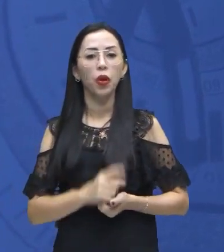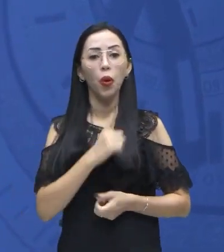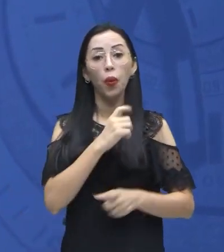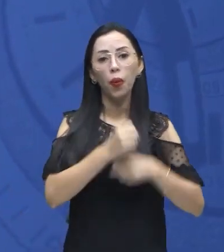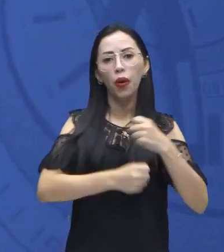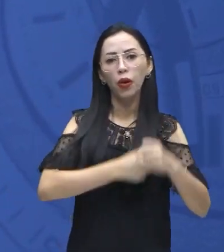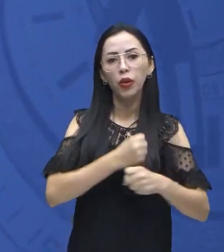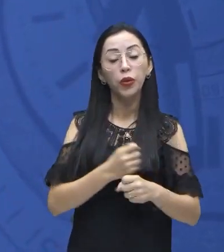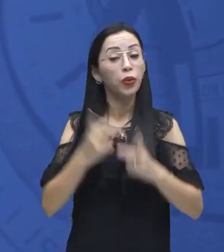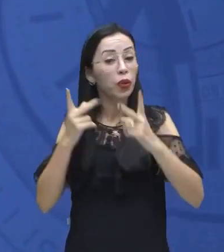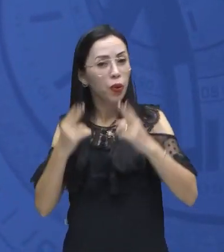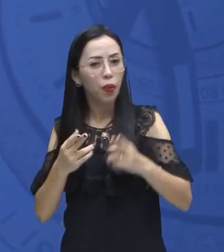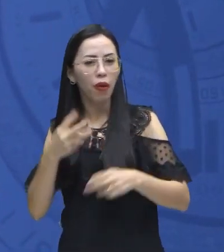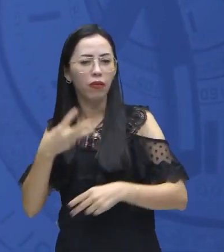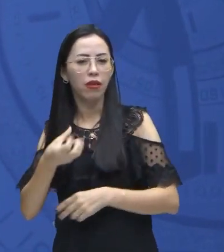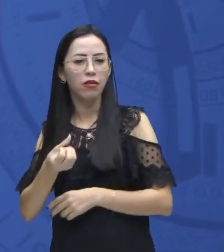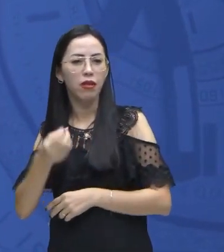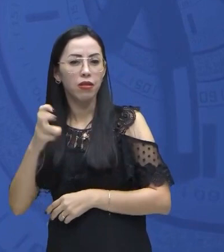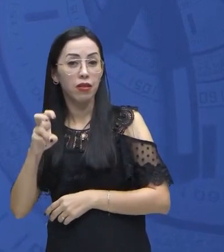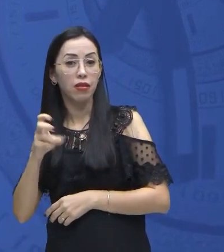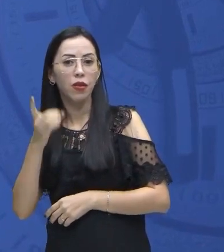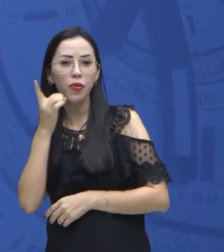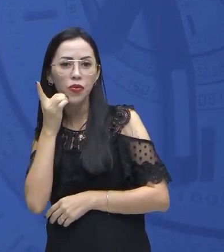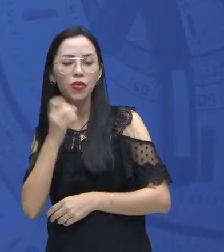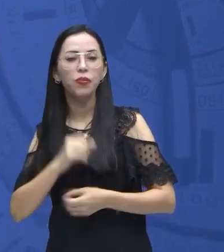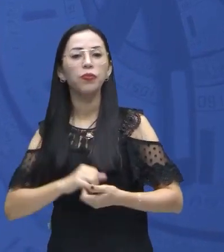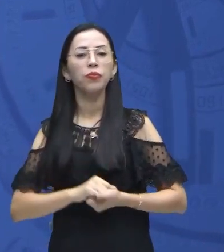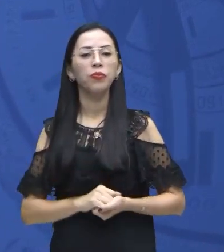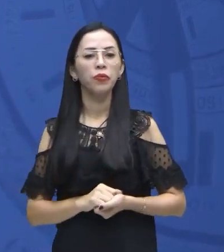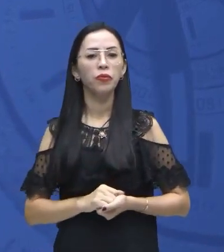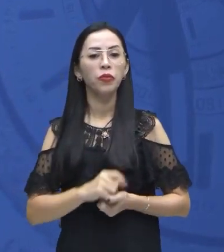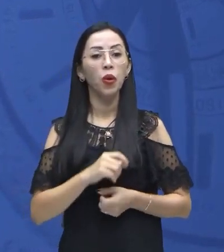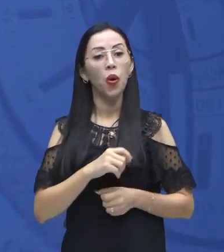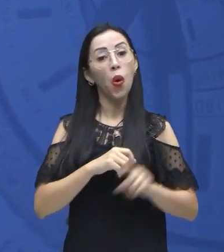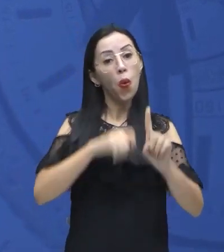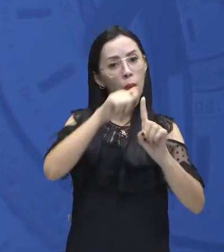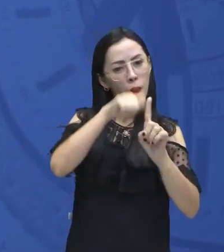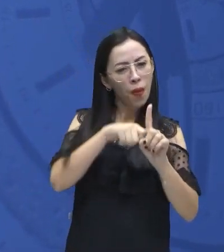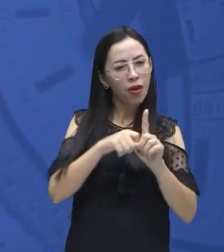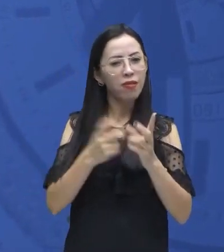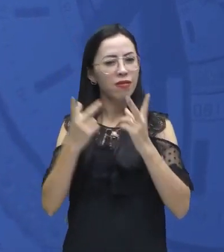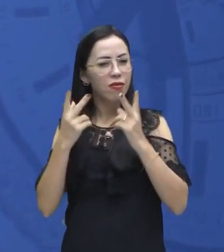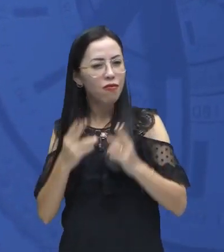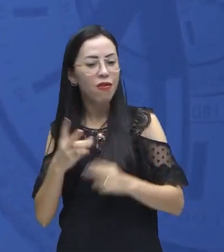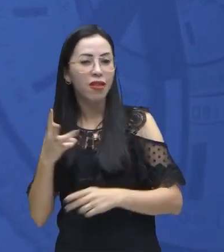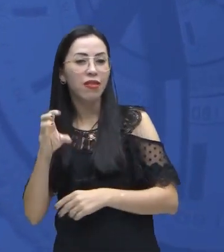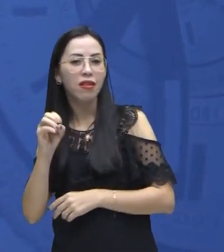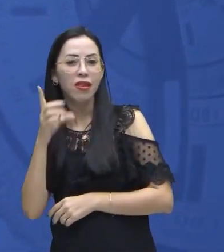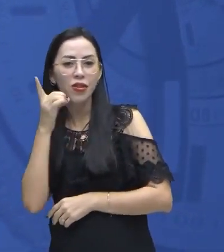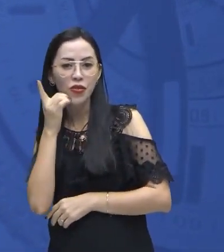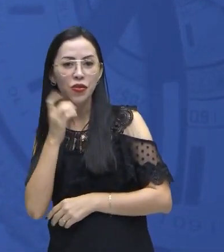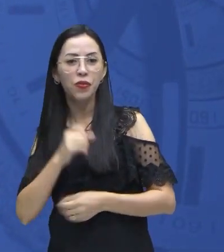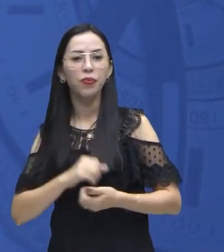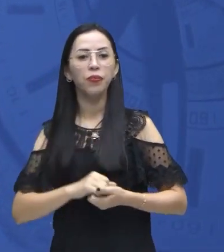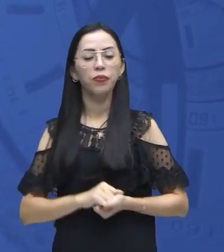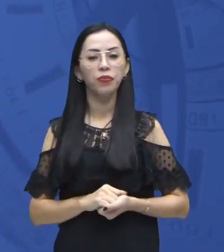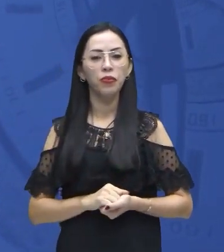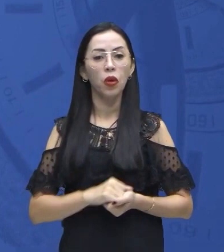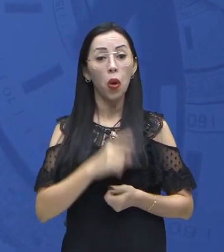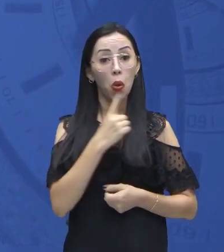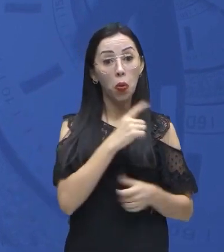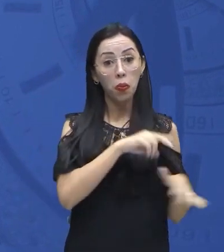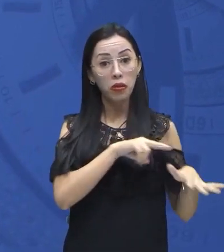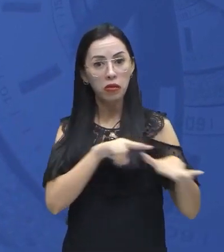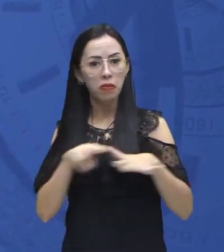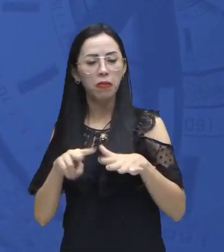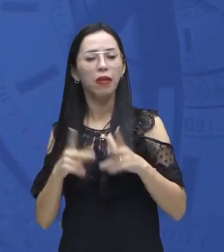ano é igual a 365 dias. Um mês é igual a 30 dias. Uma